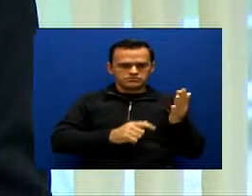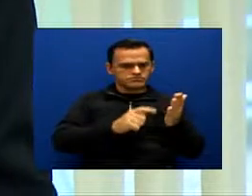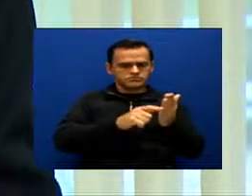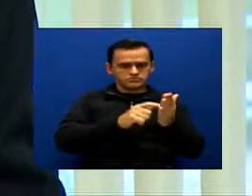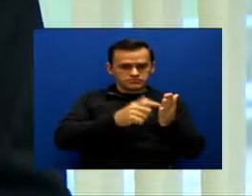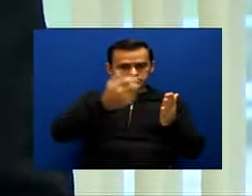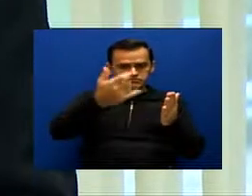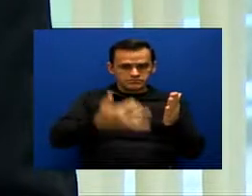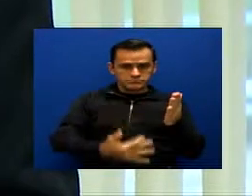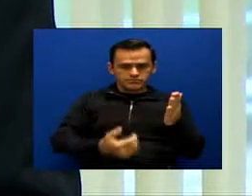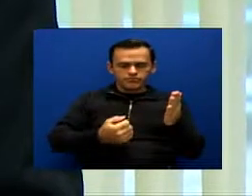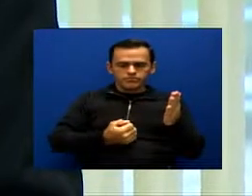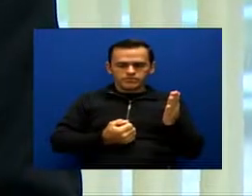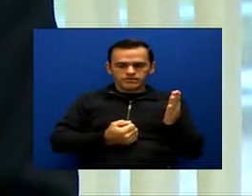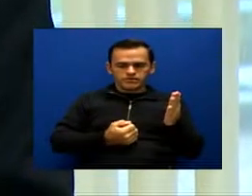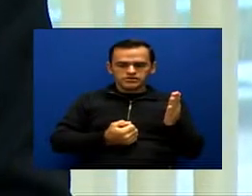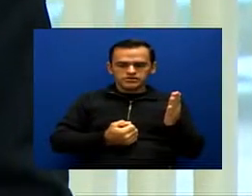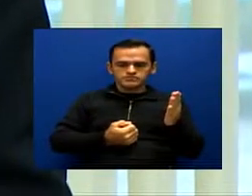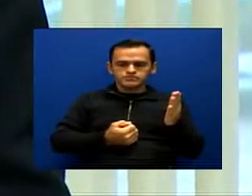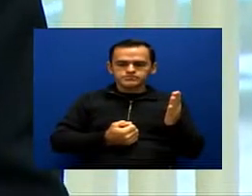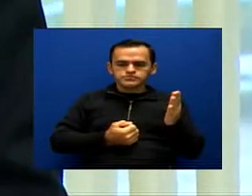definições inicialmente.